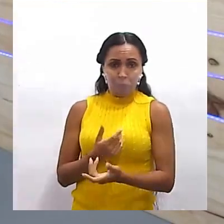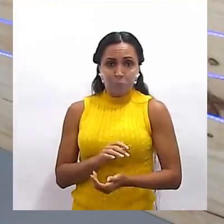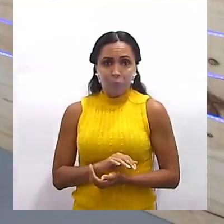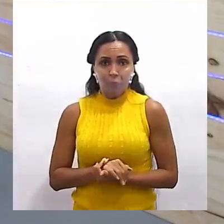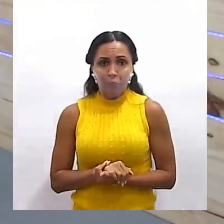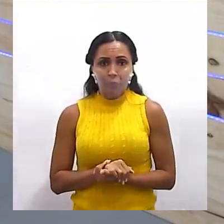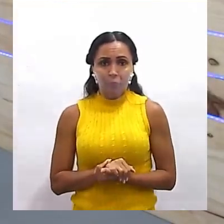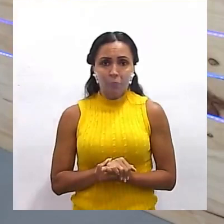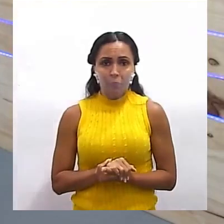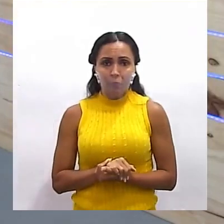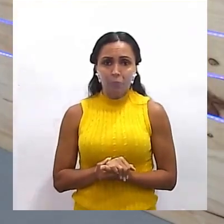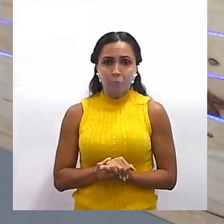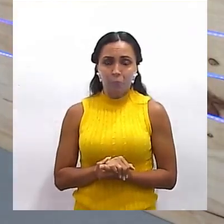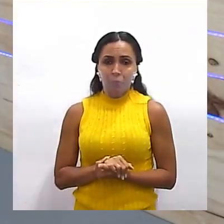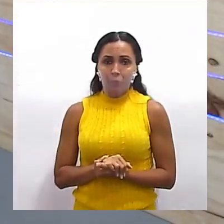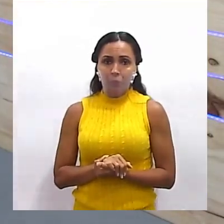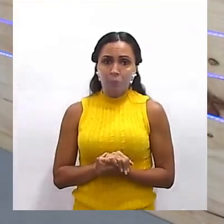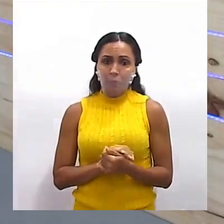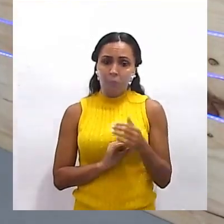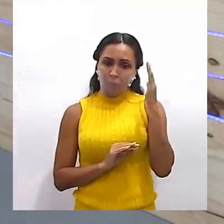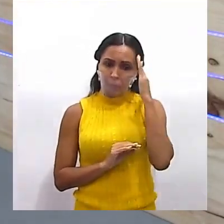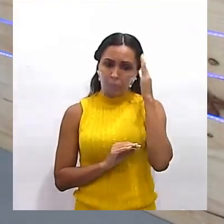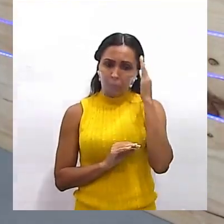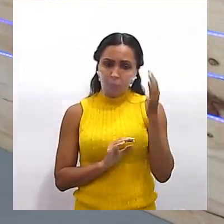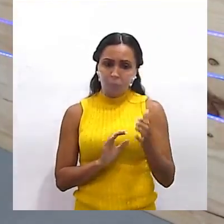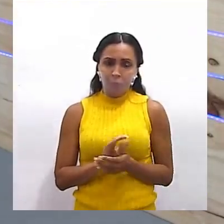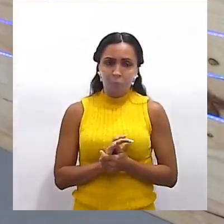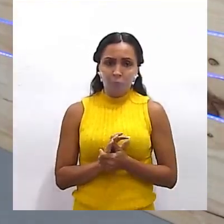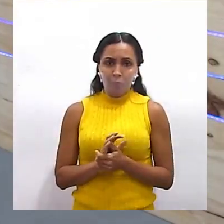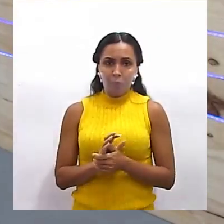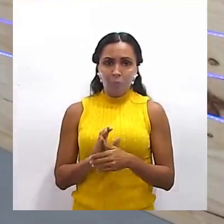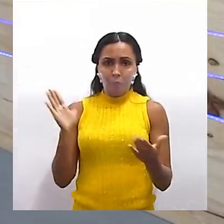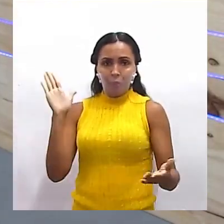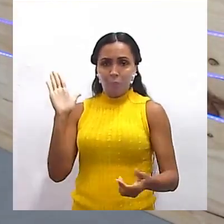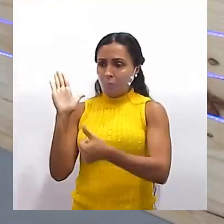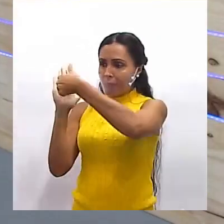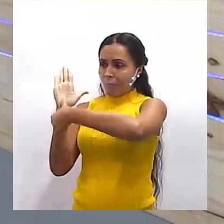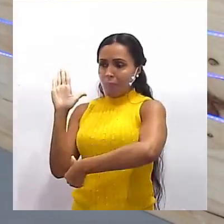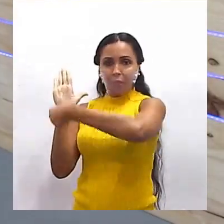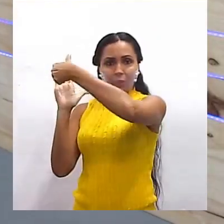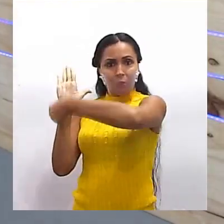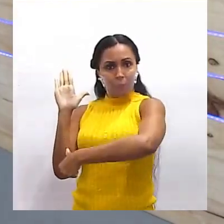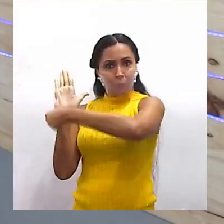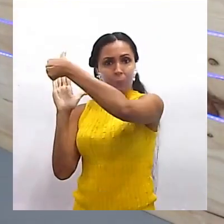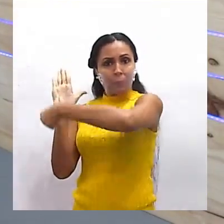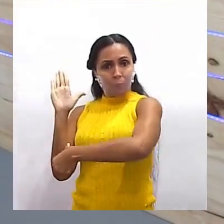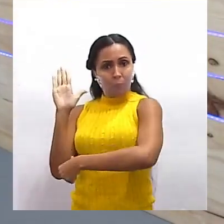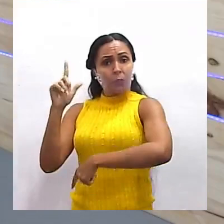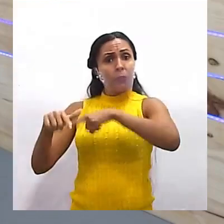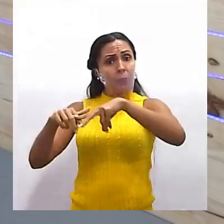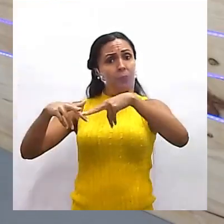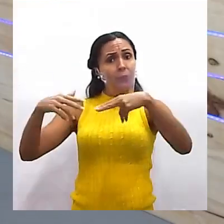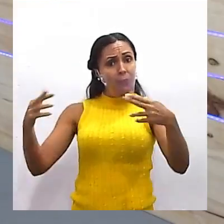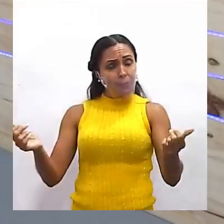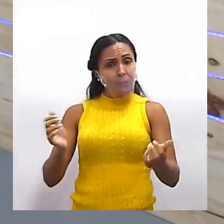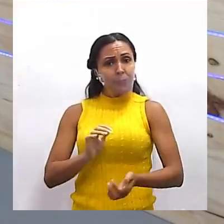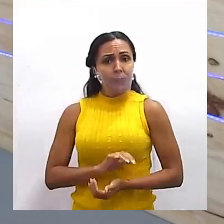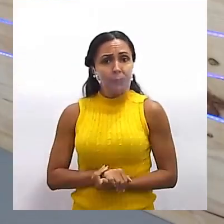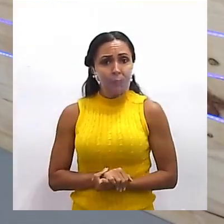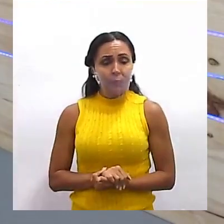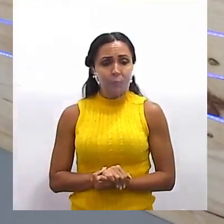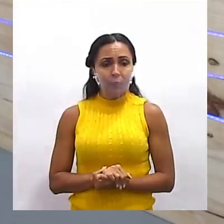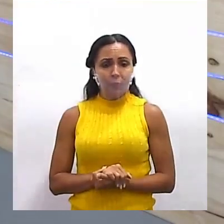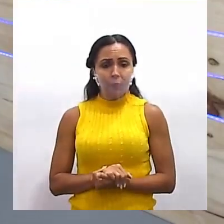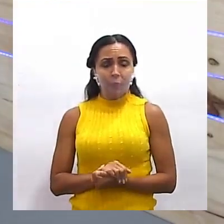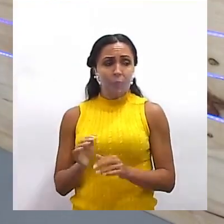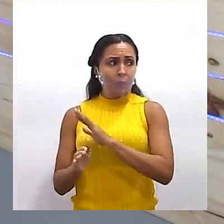CD, entendeu? Etiquetagem, identificação dos volumes, embalagens de transporte.